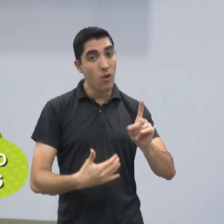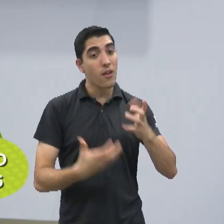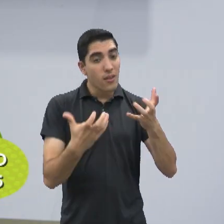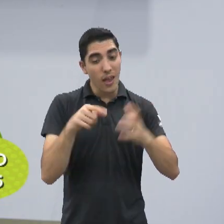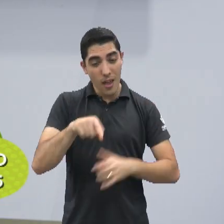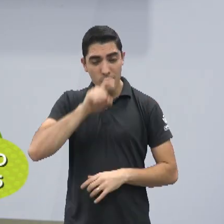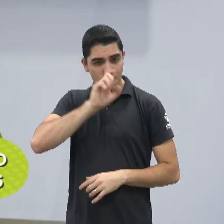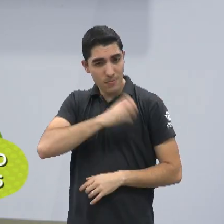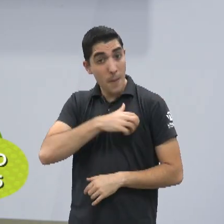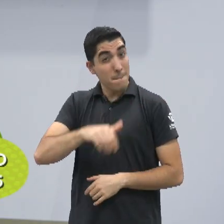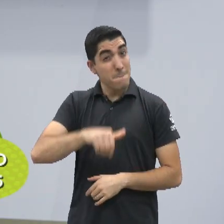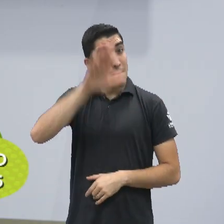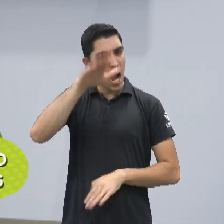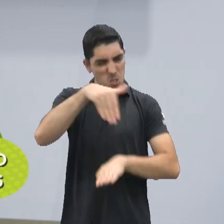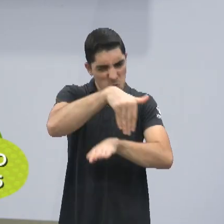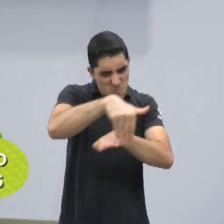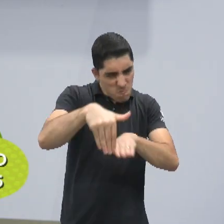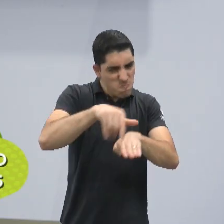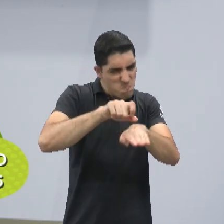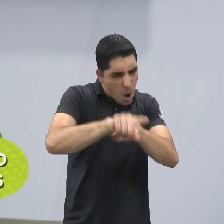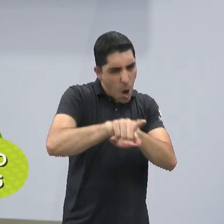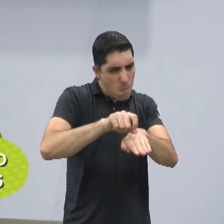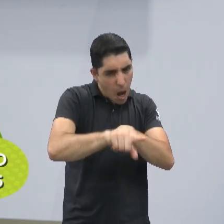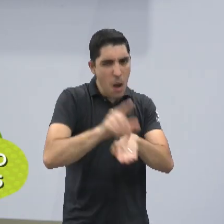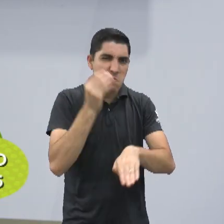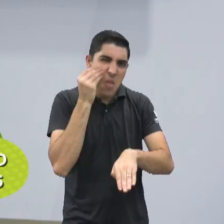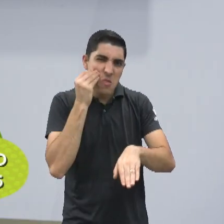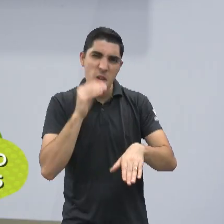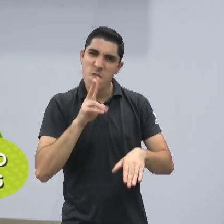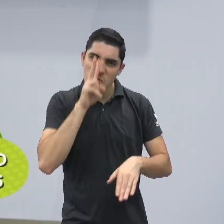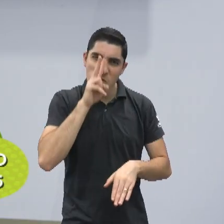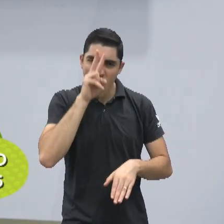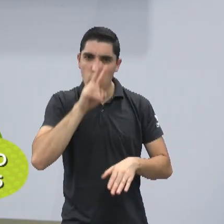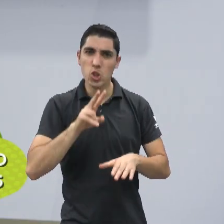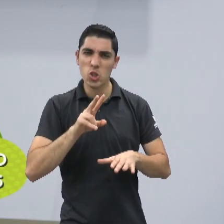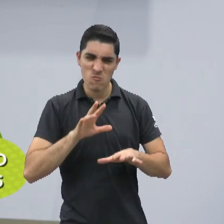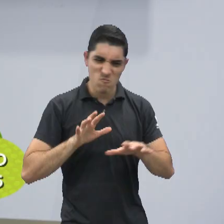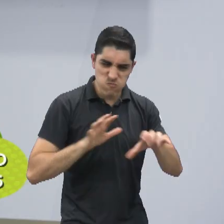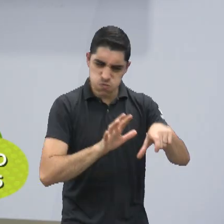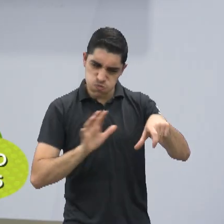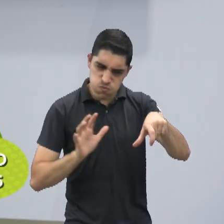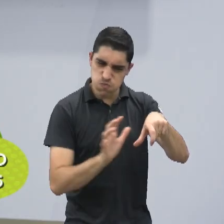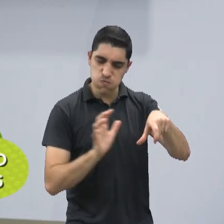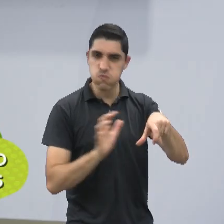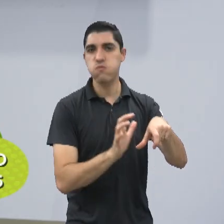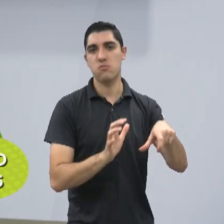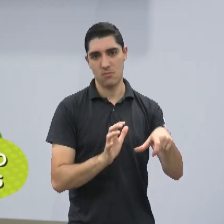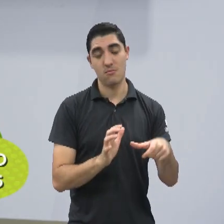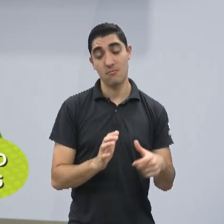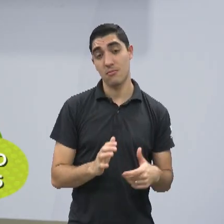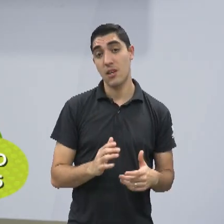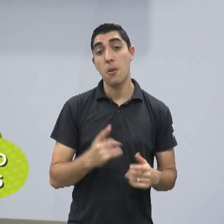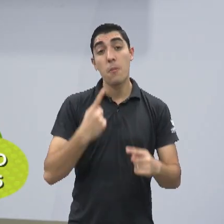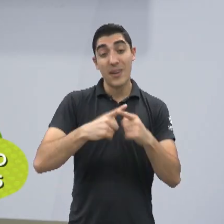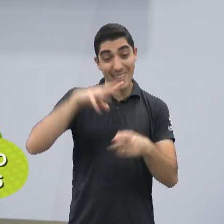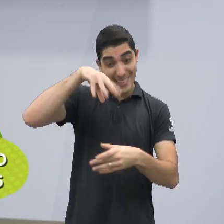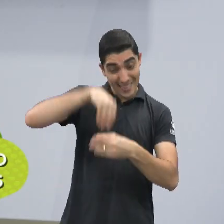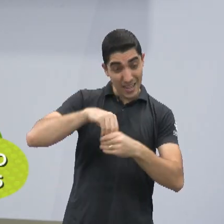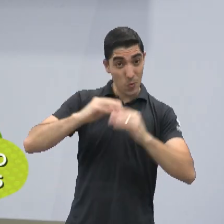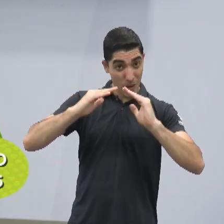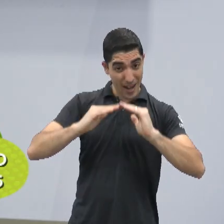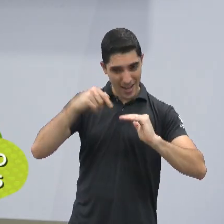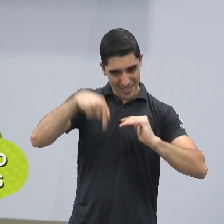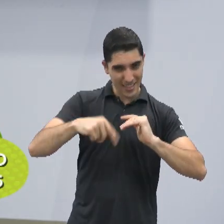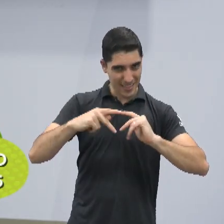também ofensivo, tivesse característica de marcação alta, um time que tivesse um pouco mais de pegada, que jogando em casa tivesse